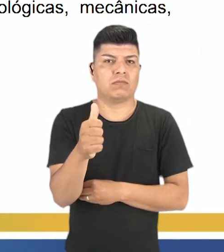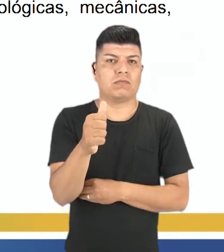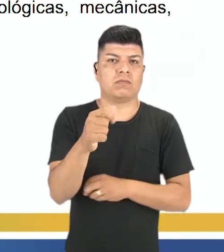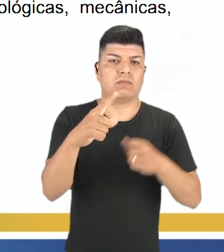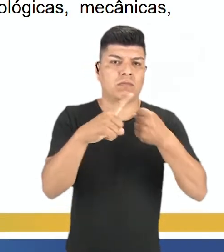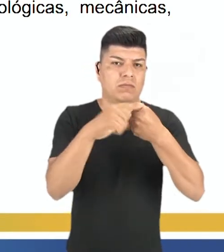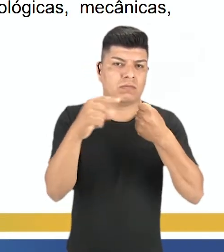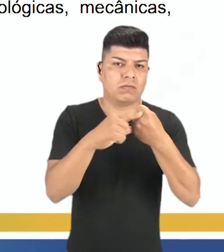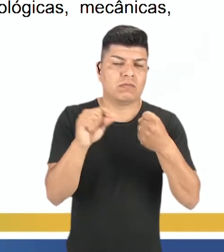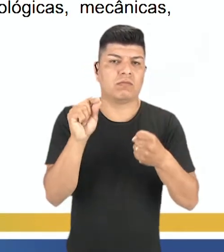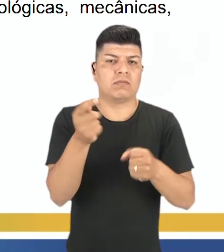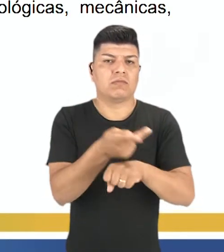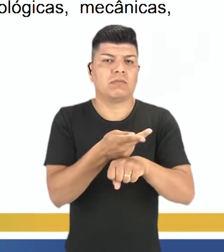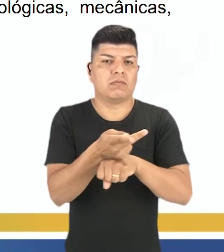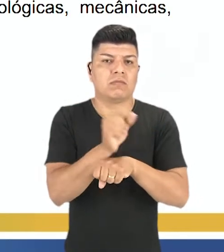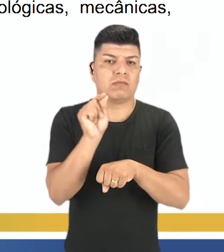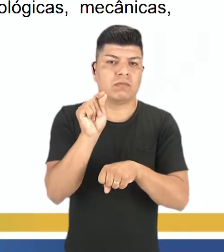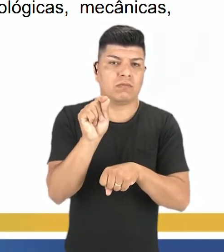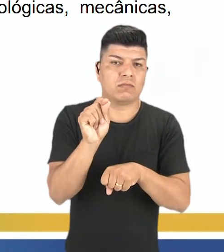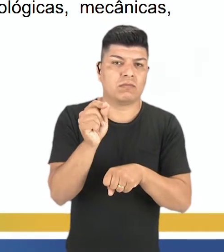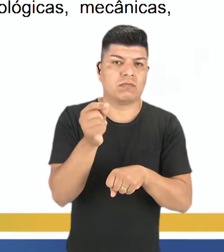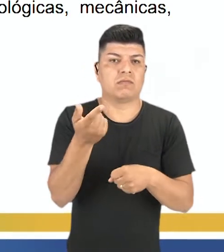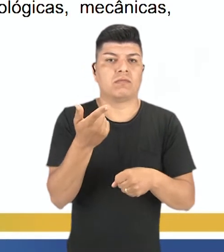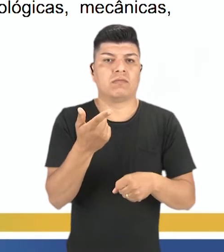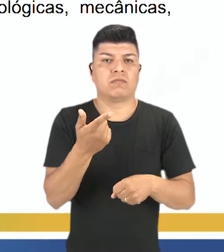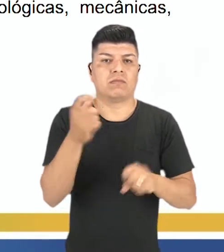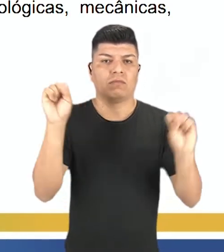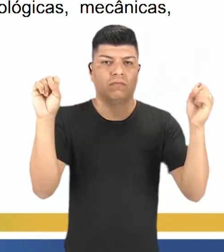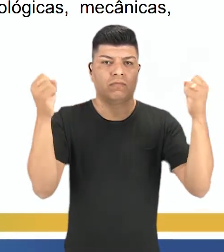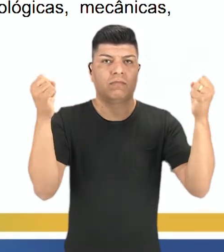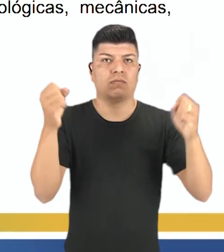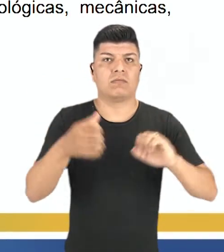falaram que buscam o quê? Visualizar a atividade física.